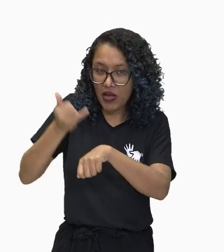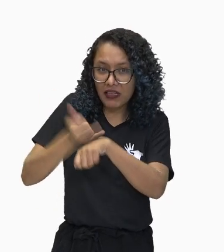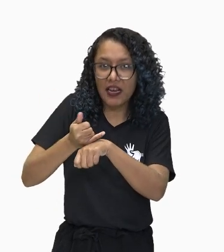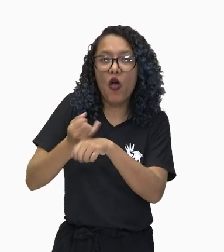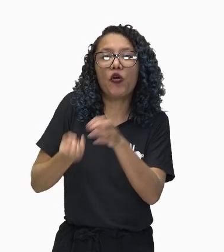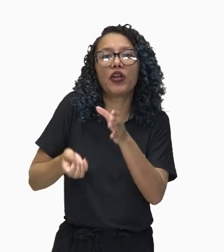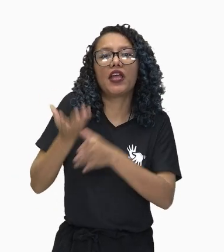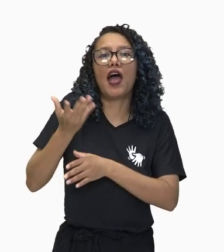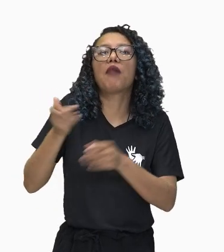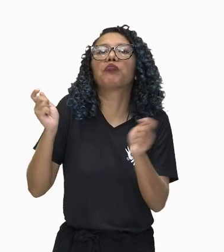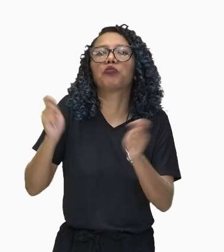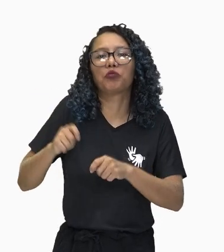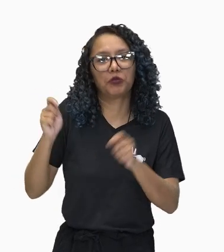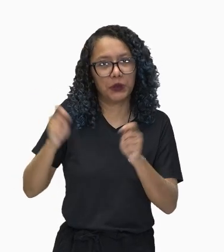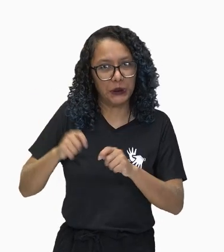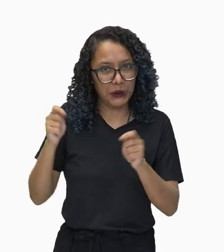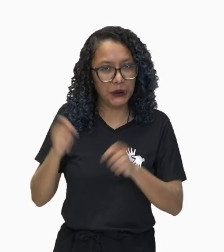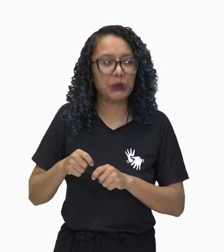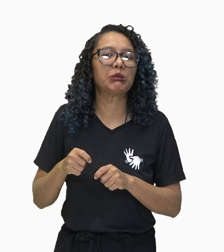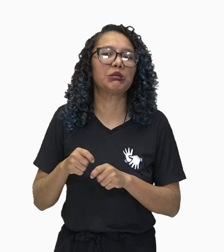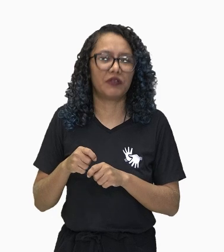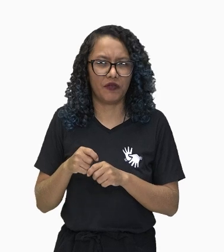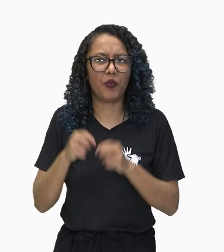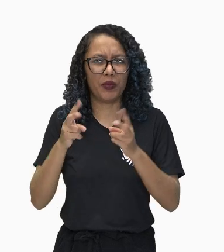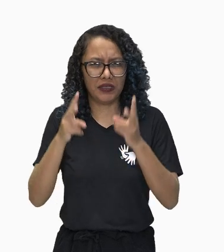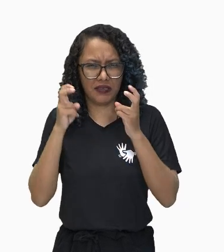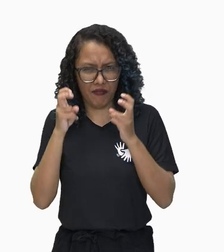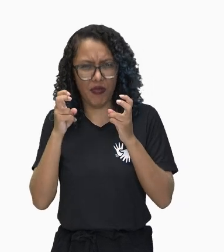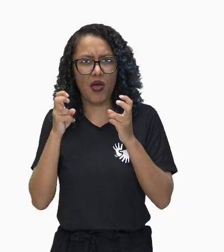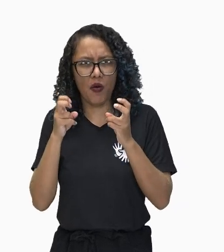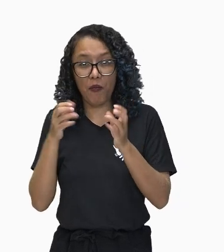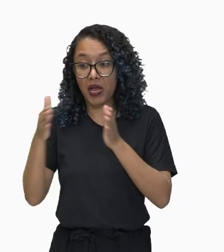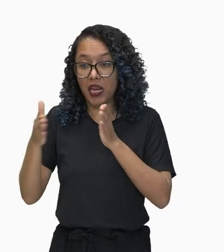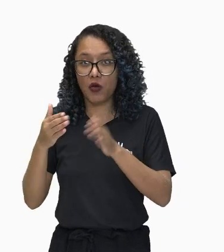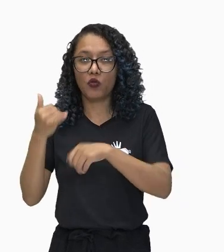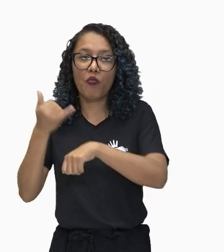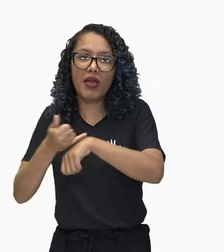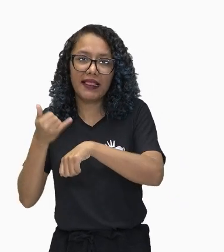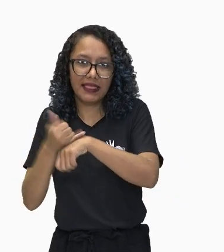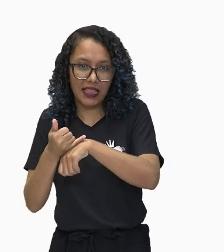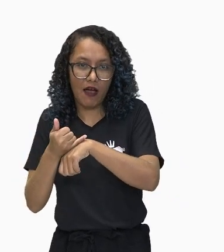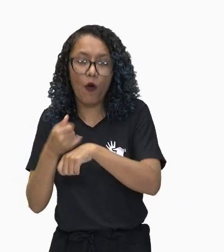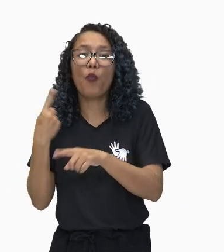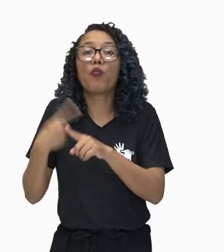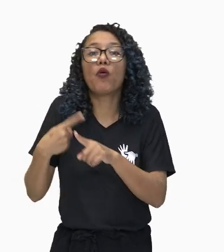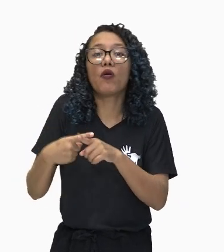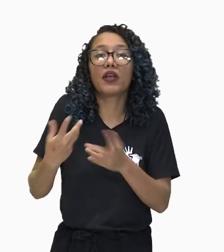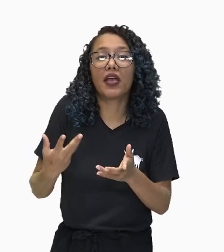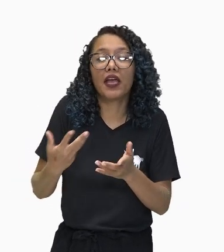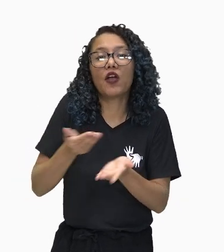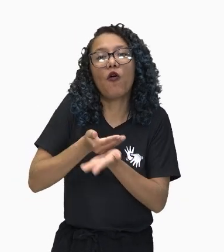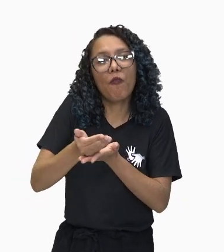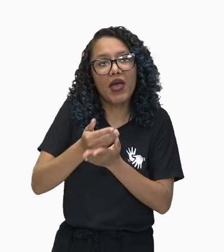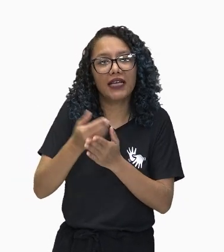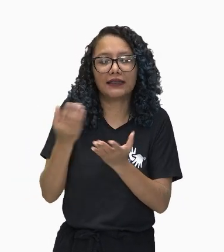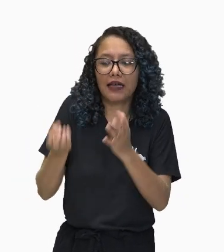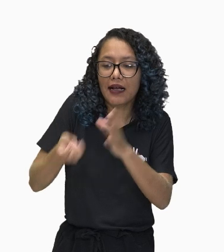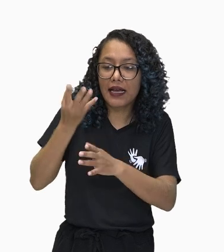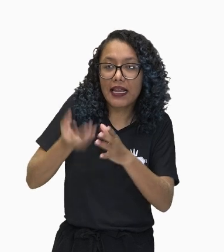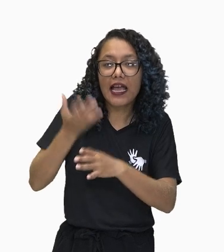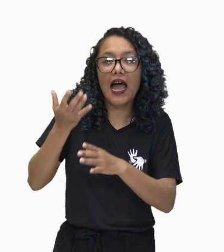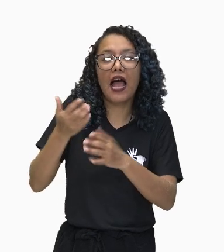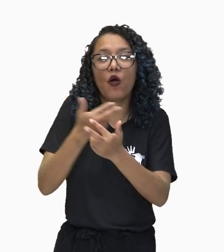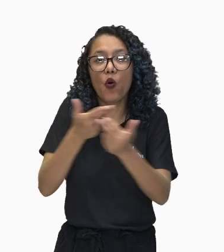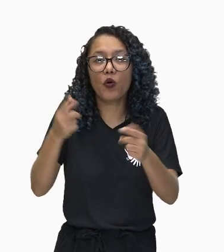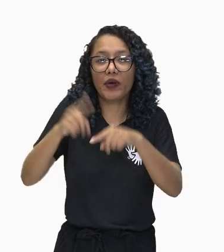aí a relação com o nome do momento, a idade dos metais. Ele começa a fabricar objetos de metal para uso